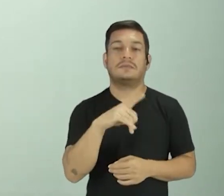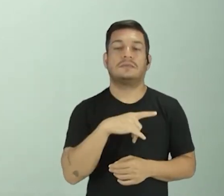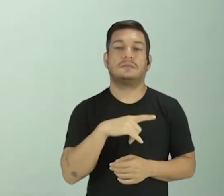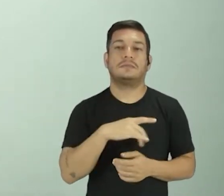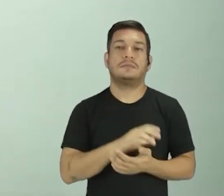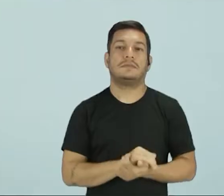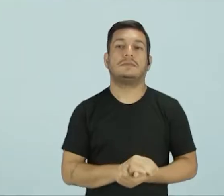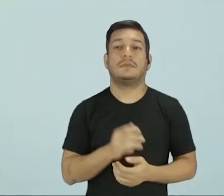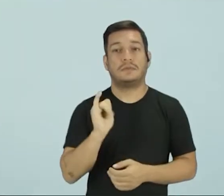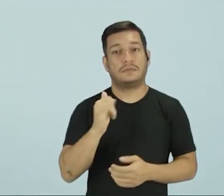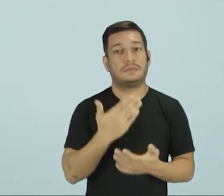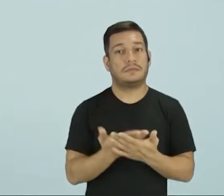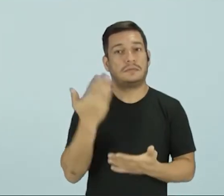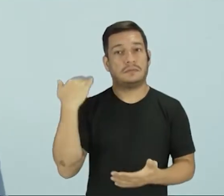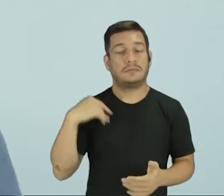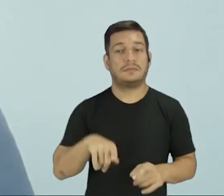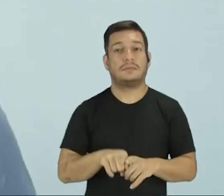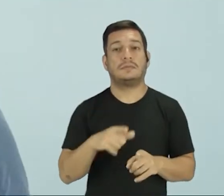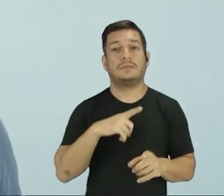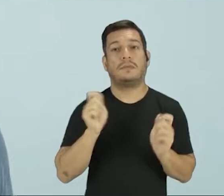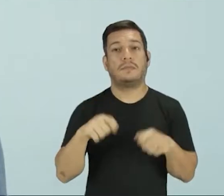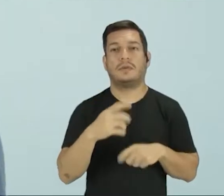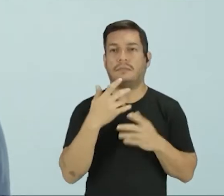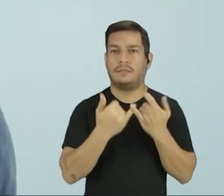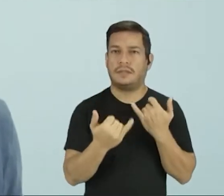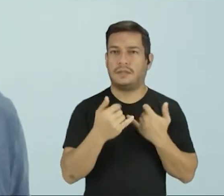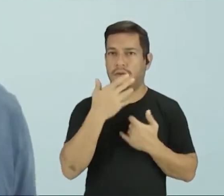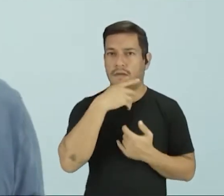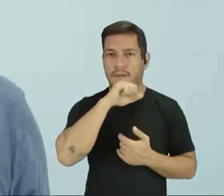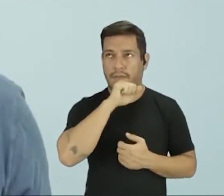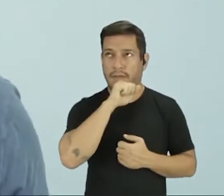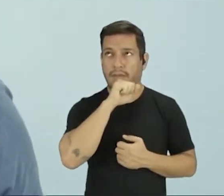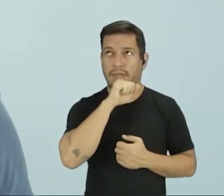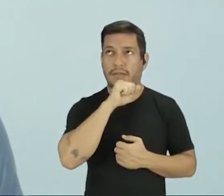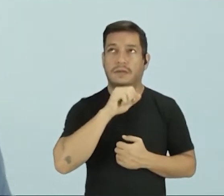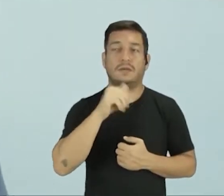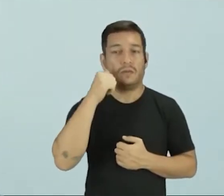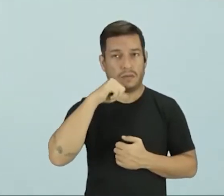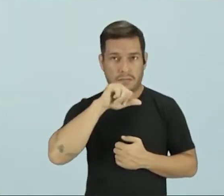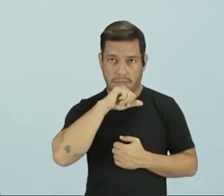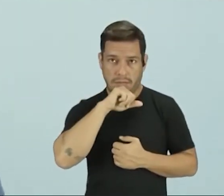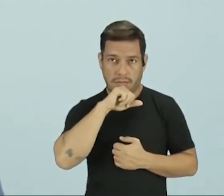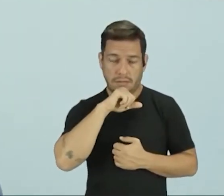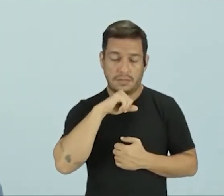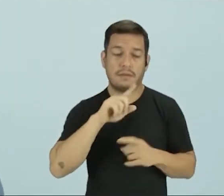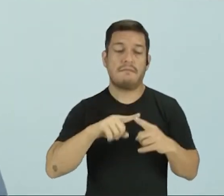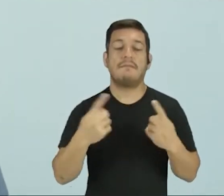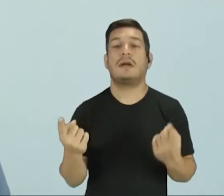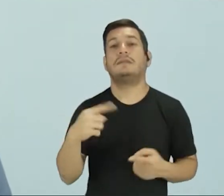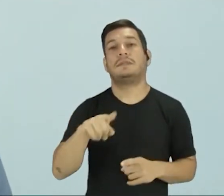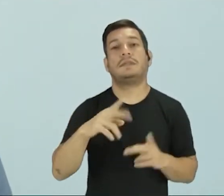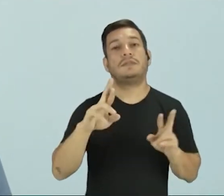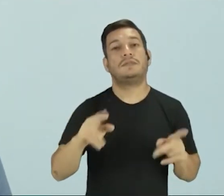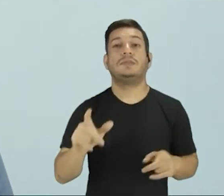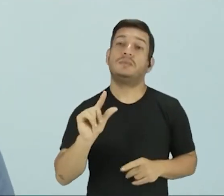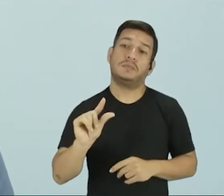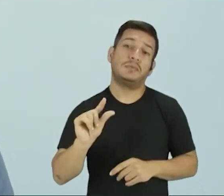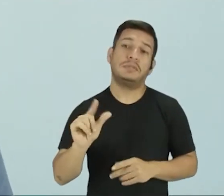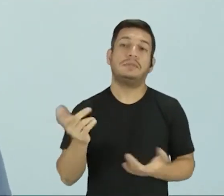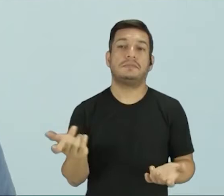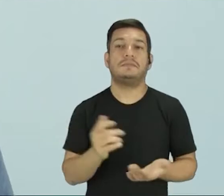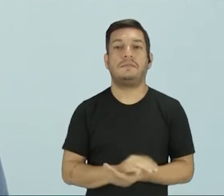você, como eu disse na aula passada, você tanto pode parecer com seu pai, quanto com a sua mãe, só que você é diferente um